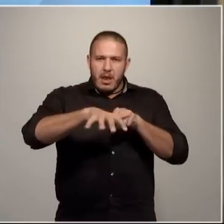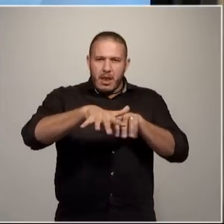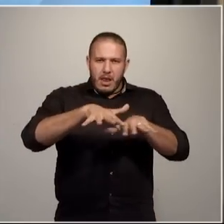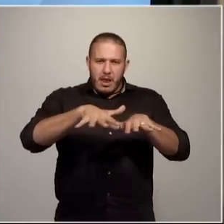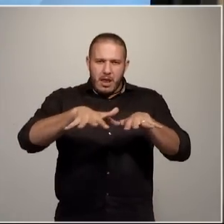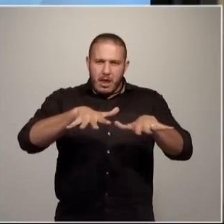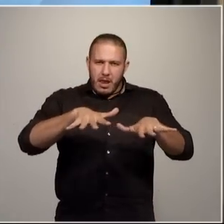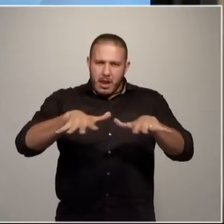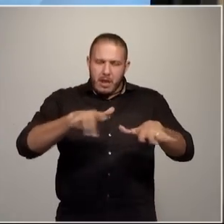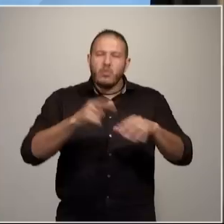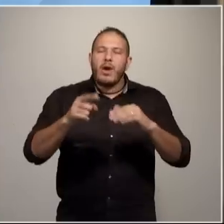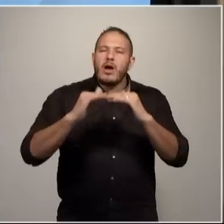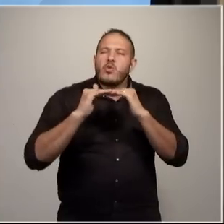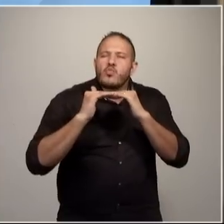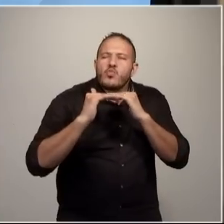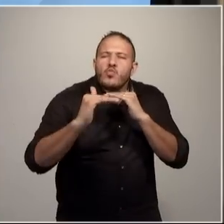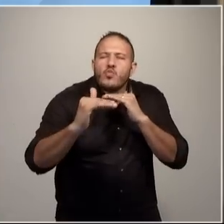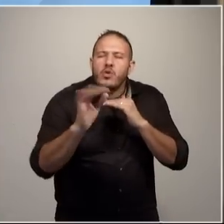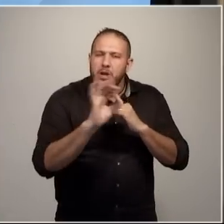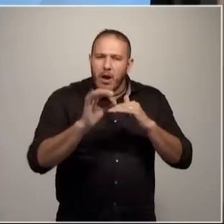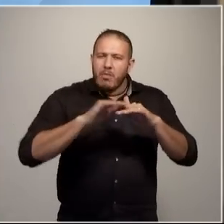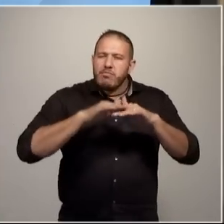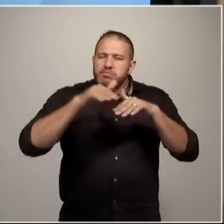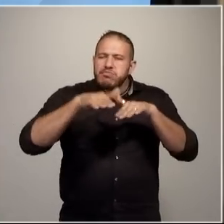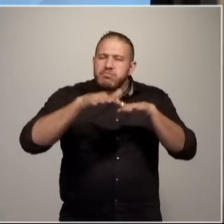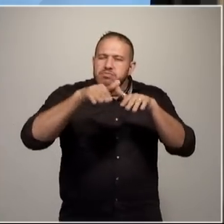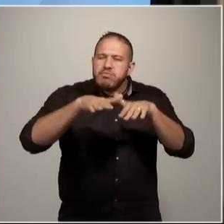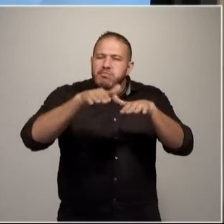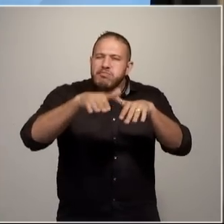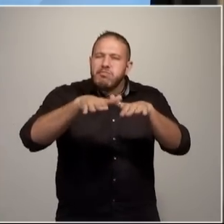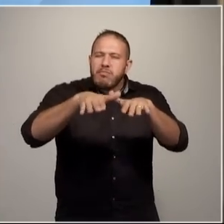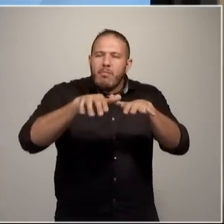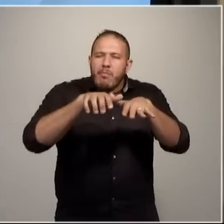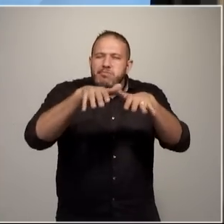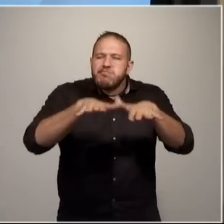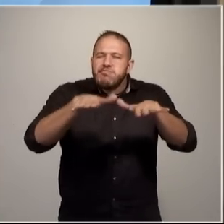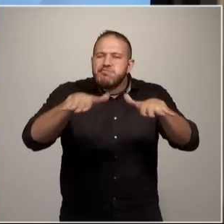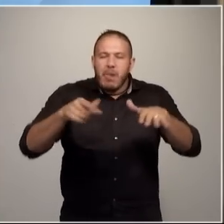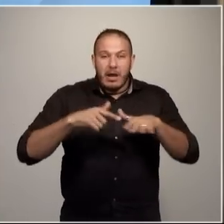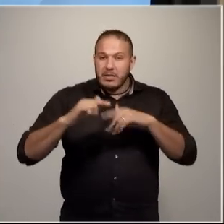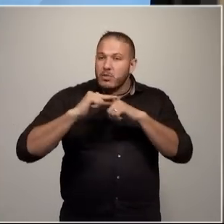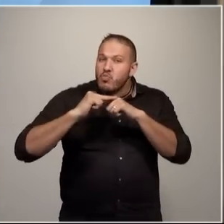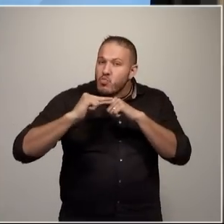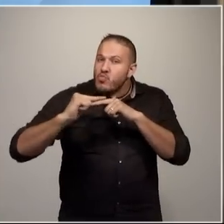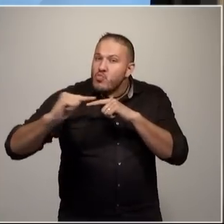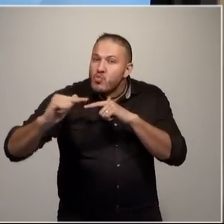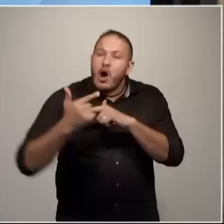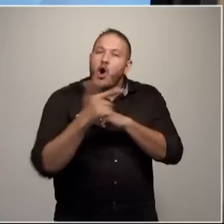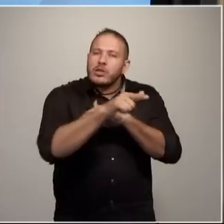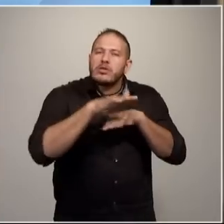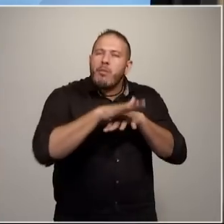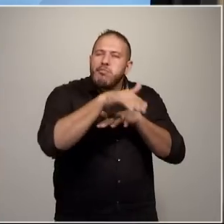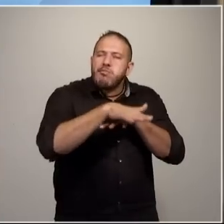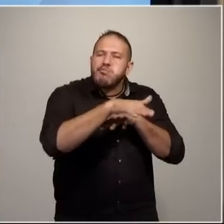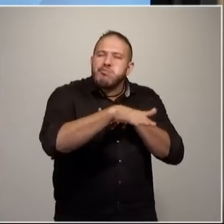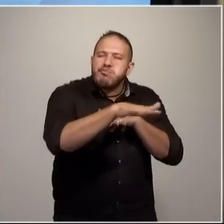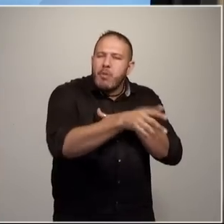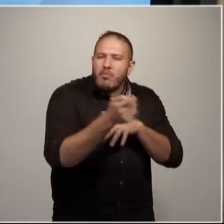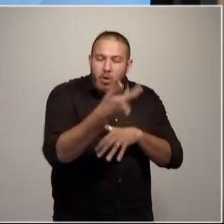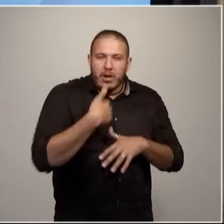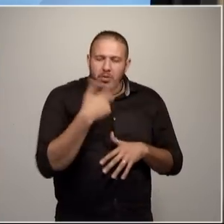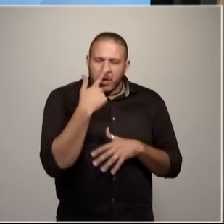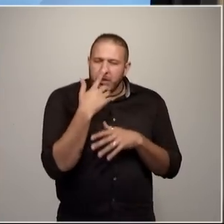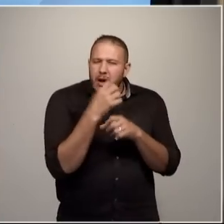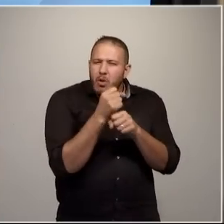Que ela não seja homogênea. Regiões são mais densas e outras regiões menos densas. E eu quero calcular